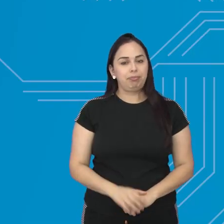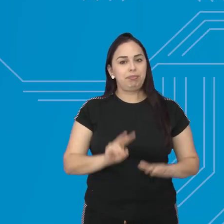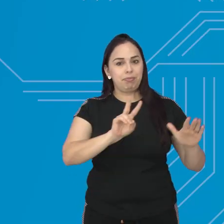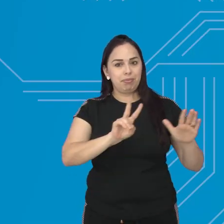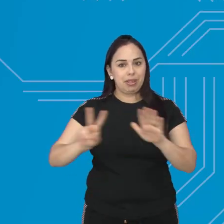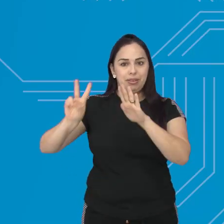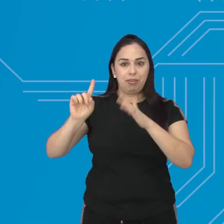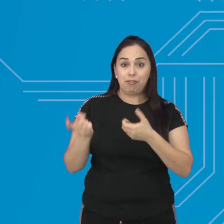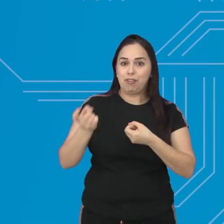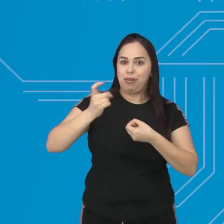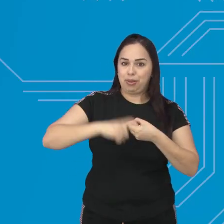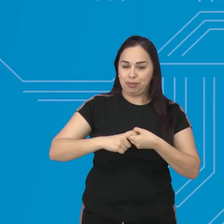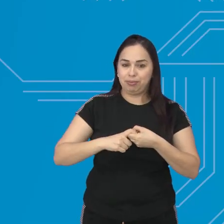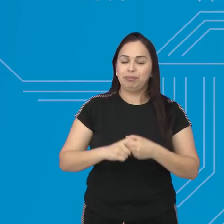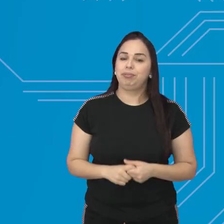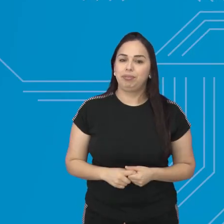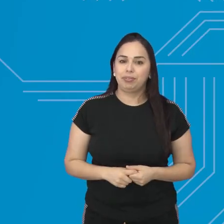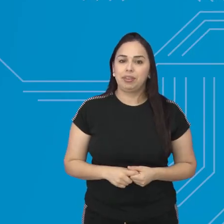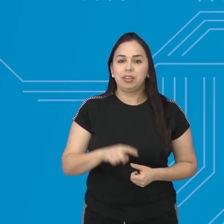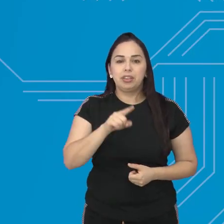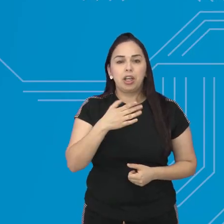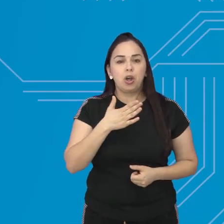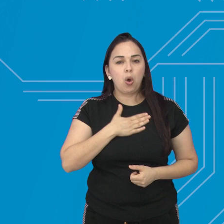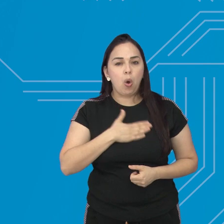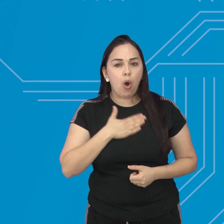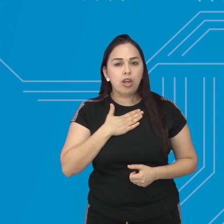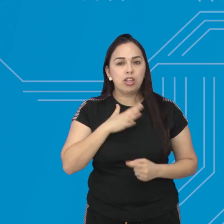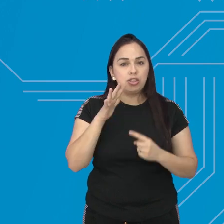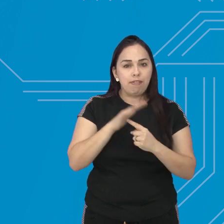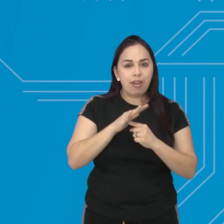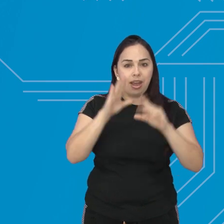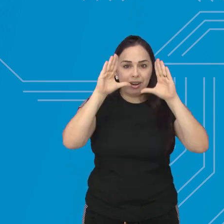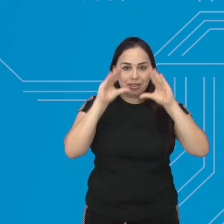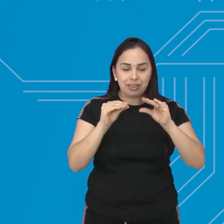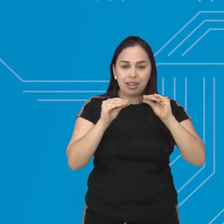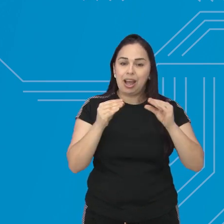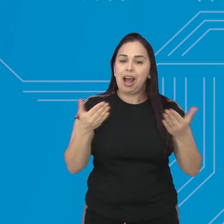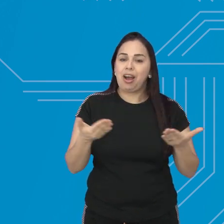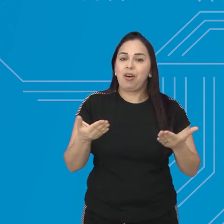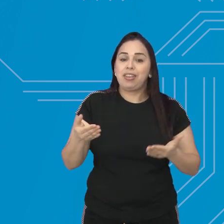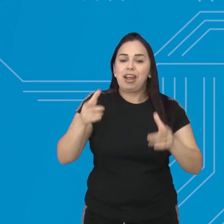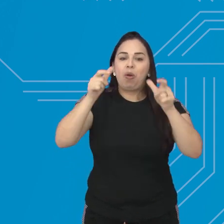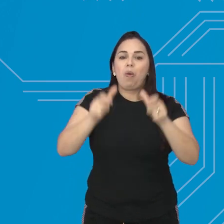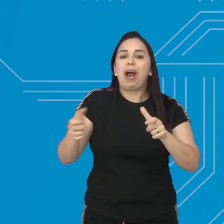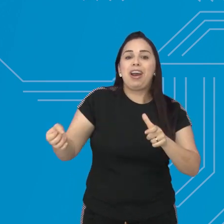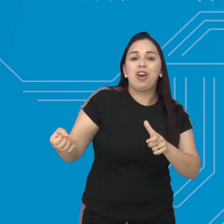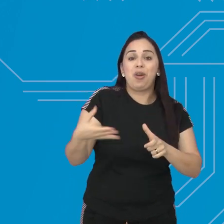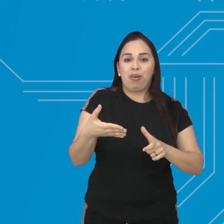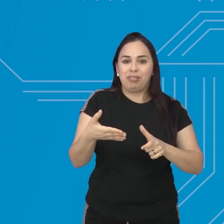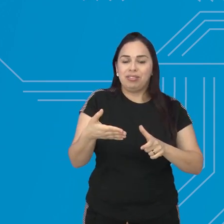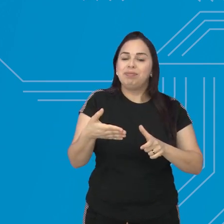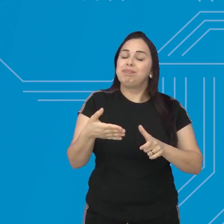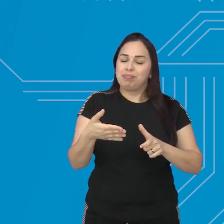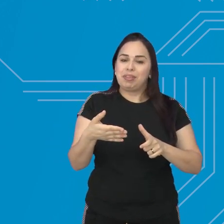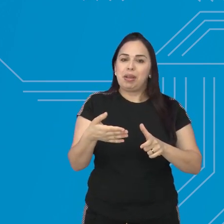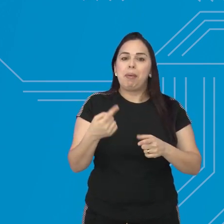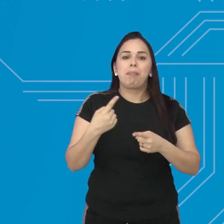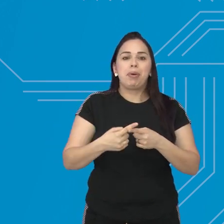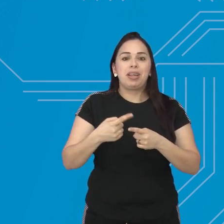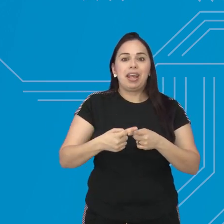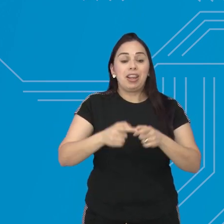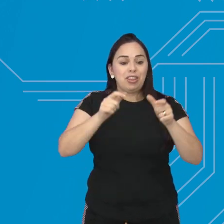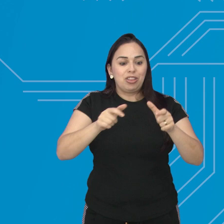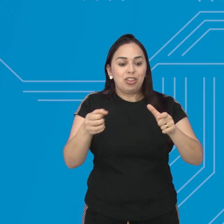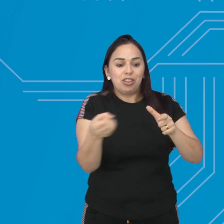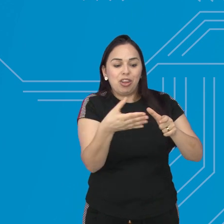E o Semana Legislativa está de volta. E quem curte as feiras da nossa cidade agora vai ter um local a mais para aproveitar. É que São José